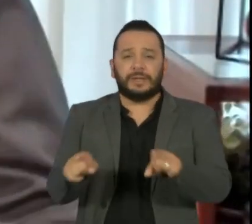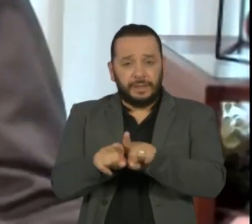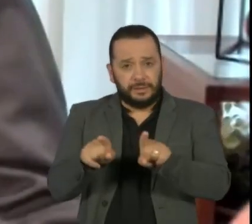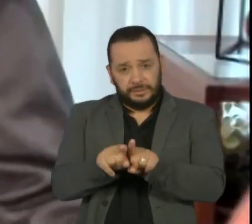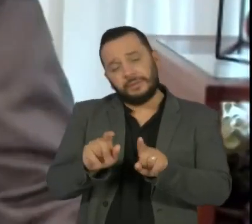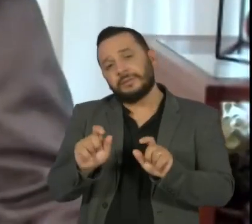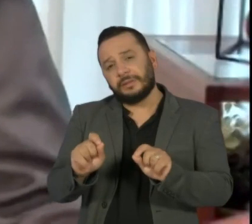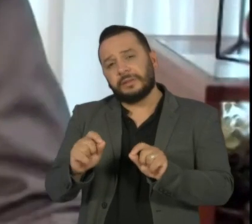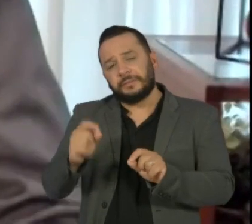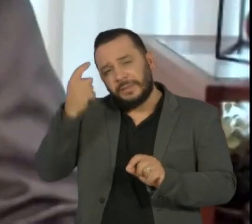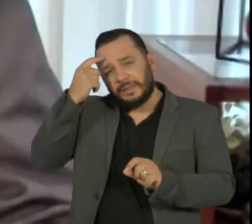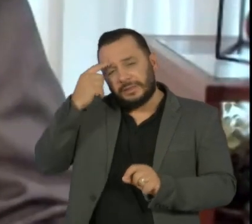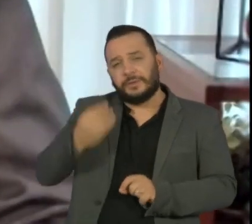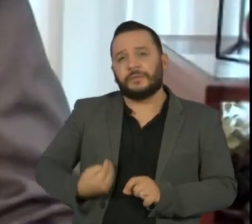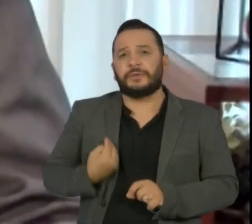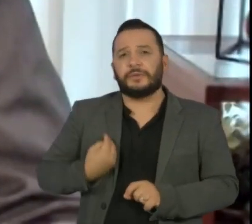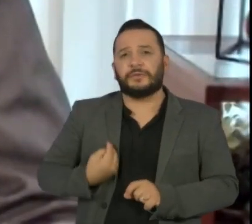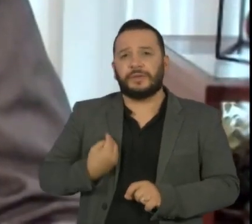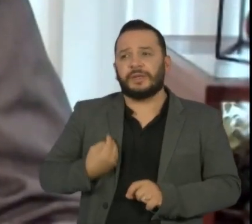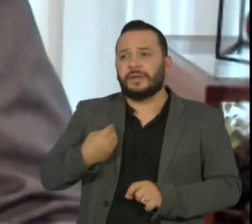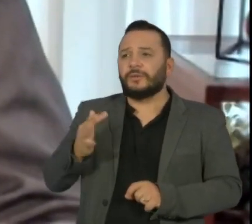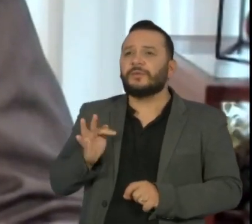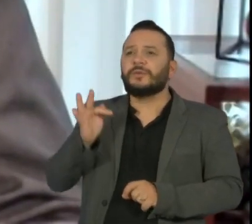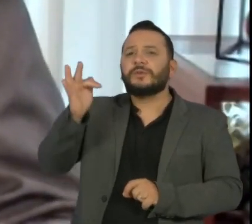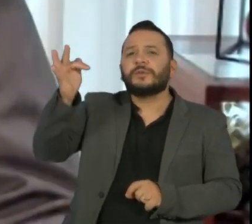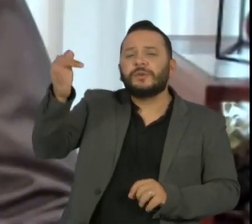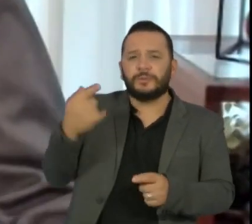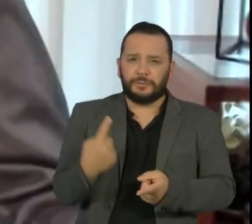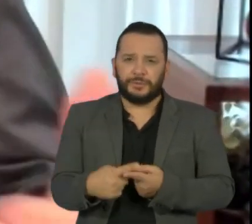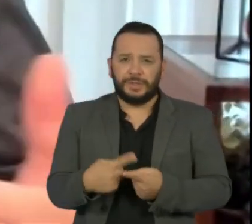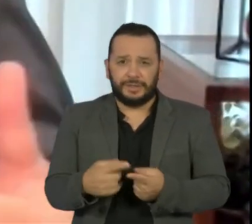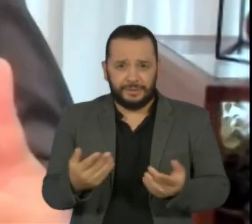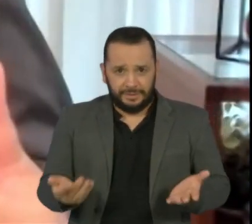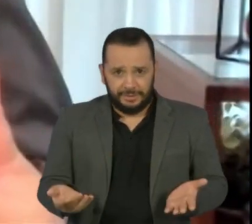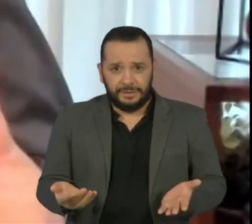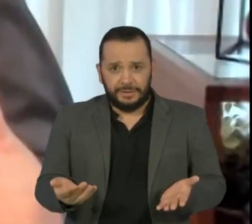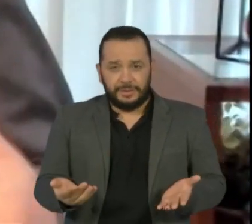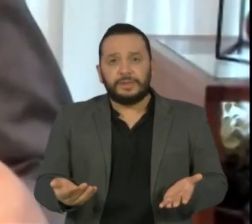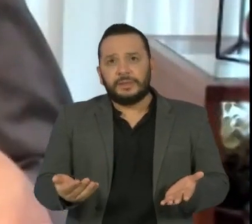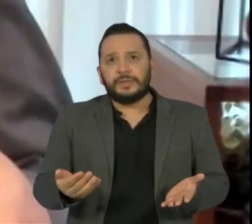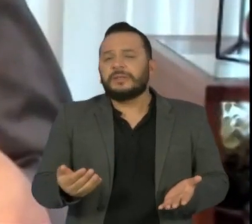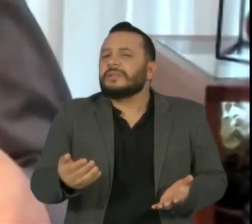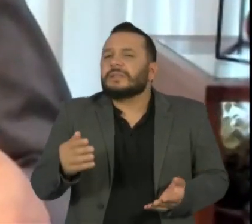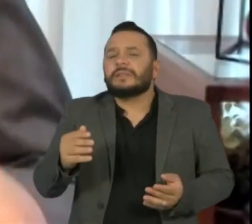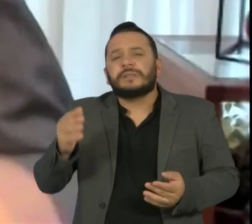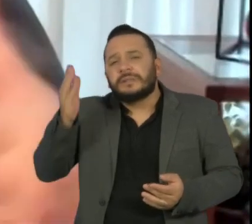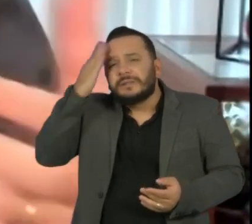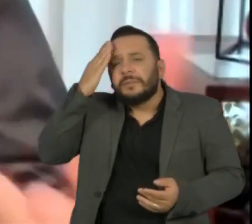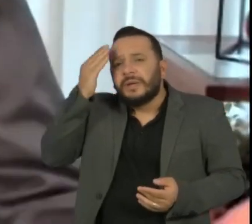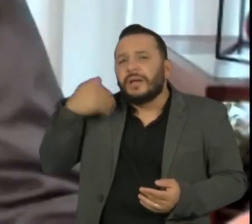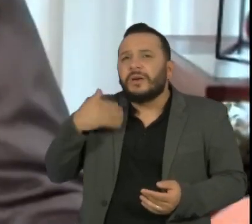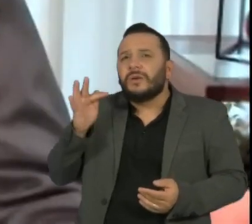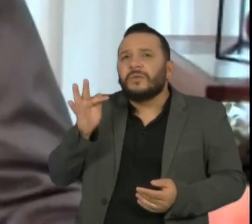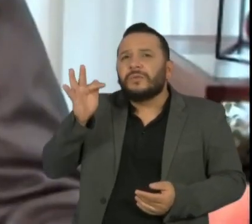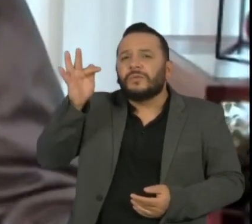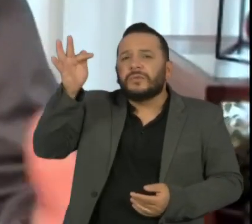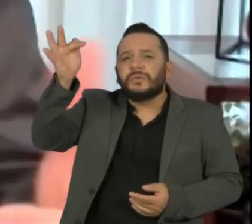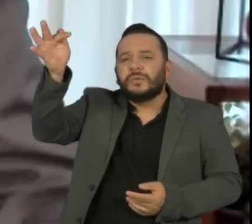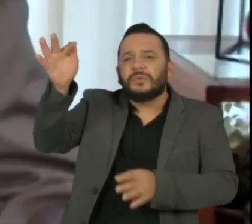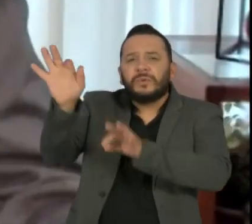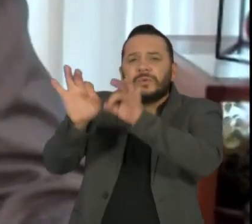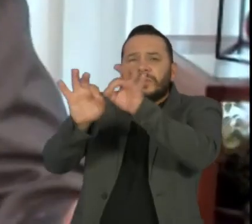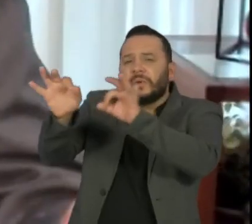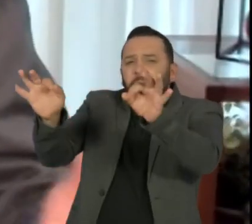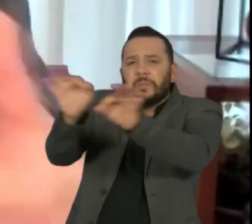de viver a que se destina, é muito mais perguntar pela noção de destinar, né, como sentido